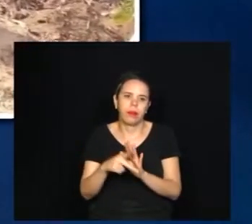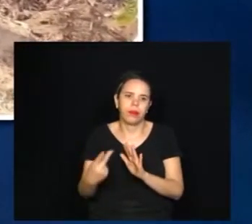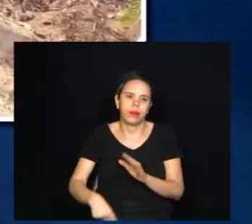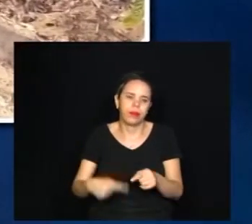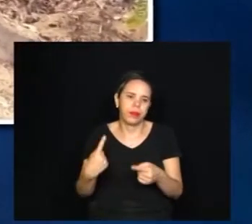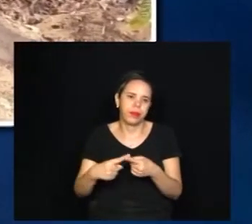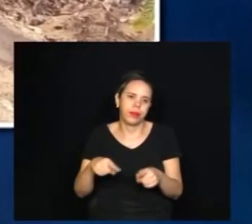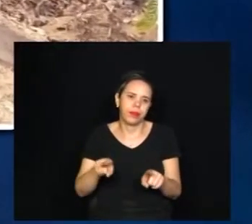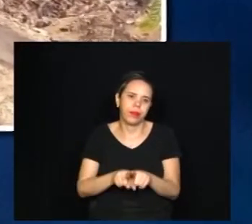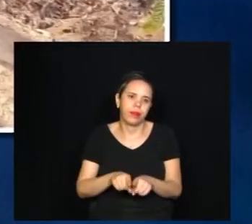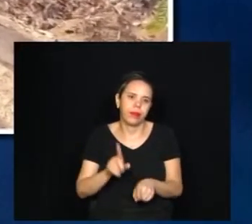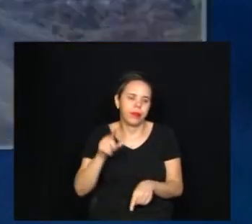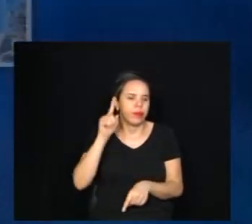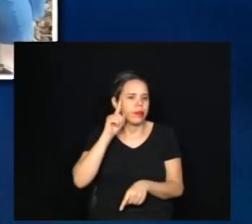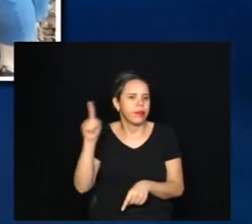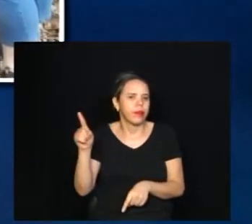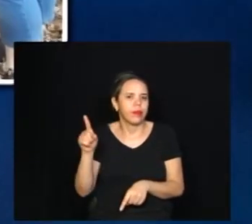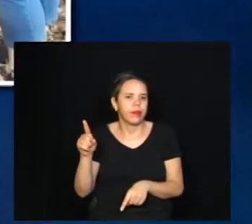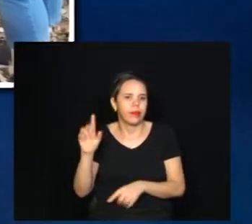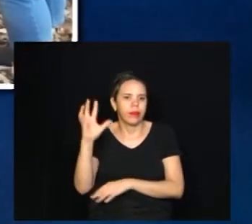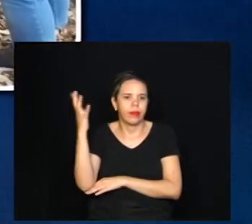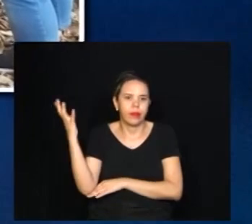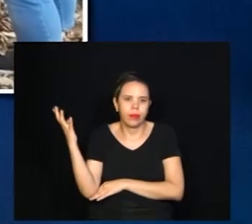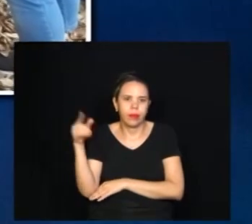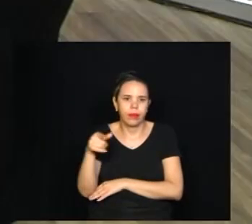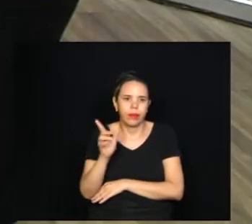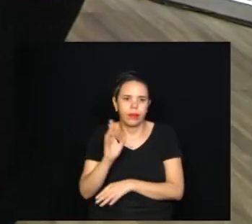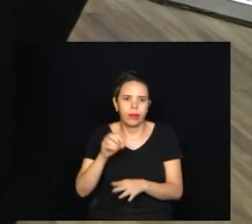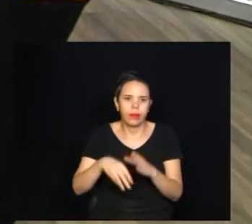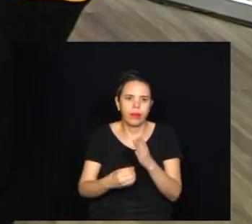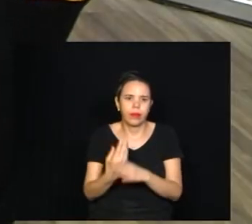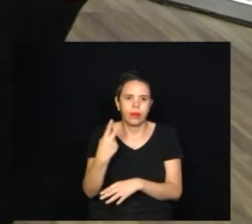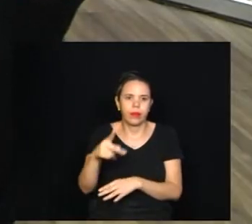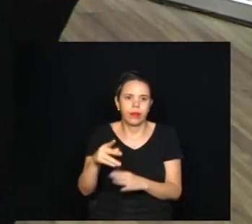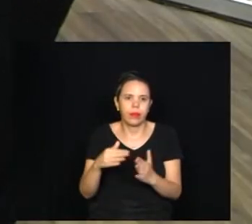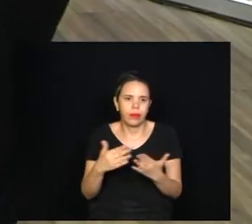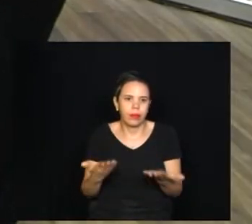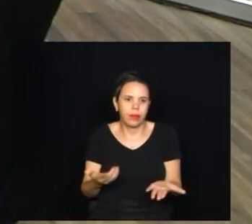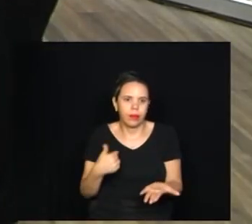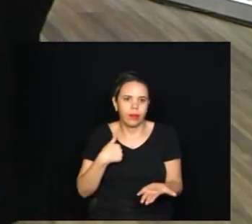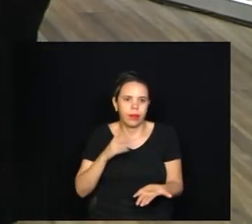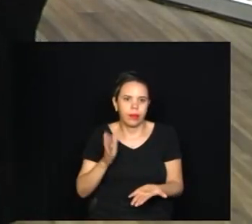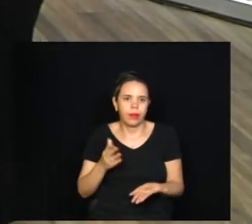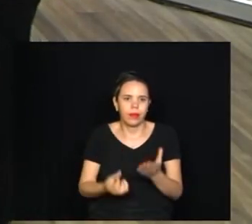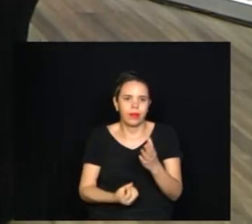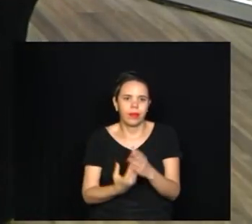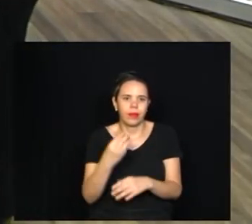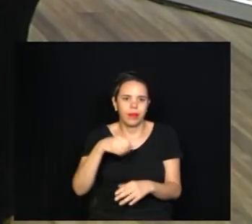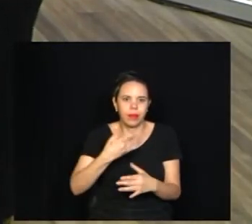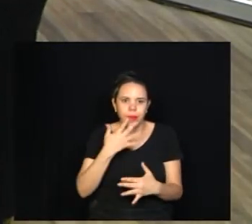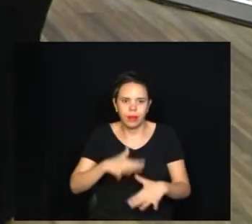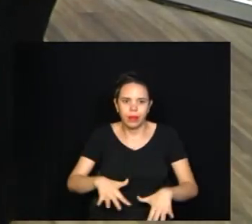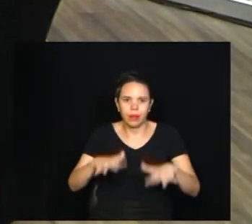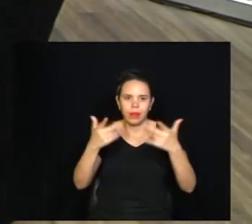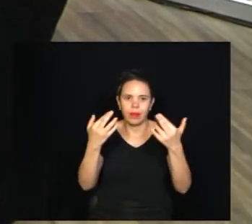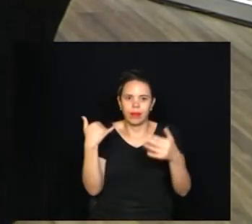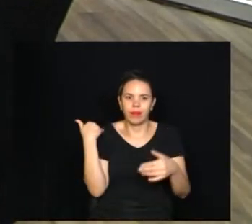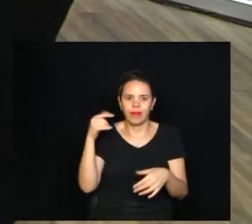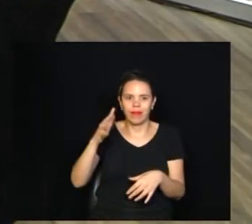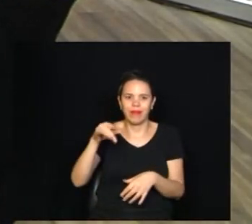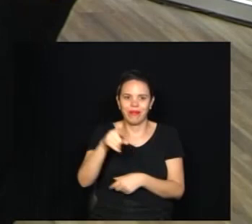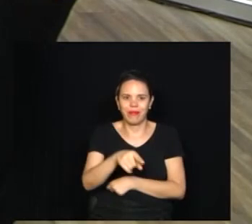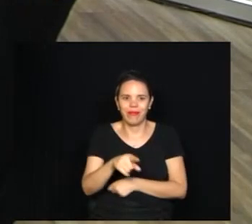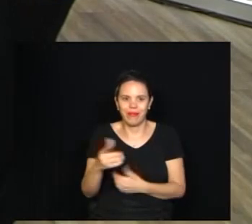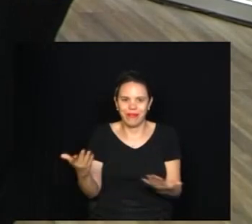porque também é o Dia da Árvore. E você já plantou uma árvore, Gabriel? Eu já plantei na minha infância, eu tinha mais ou menos essa